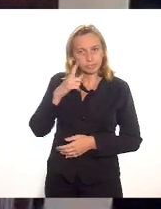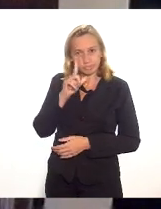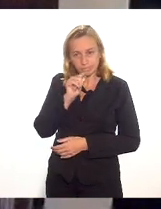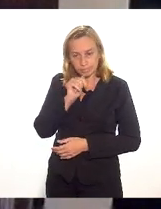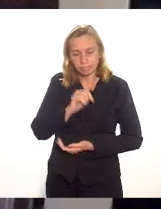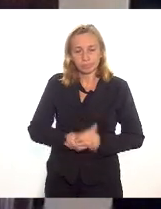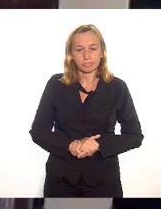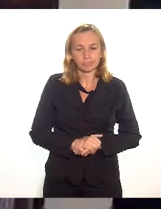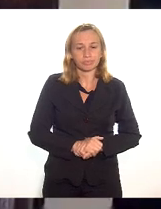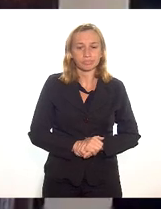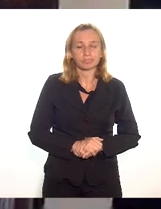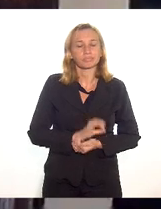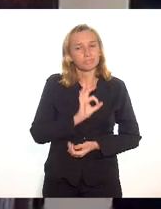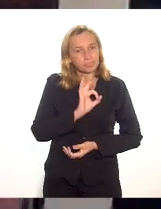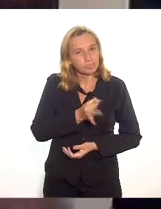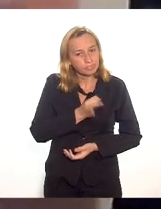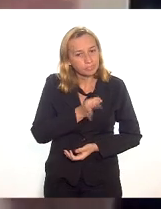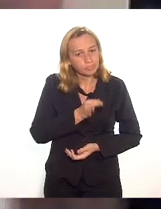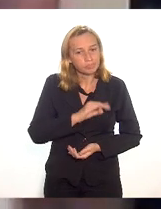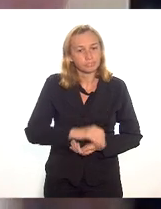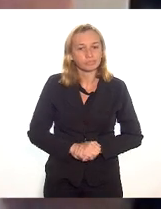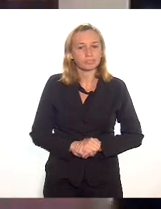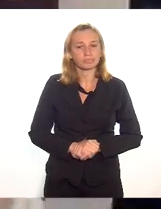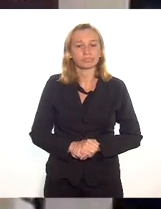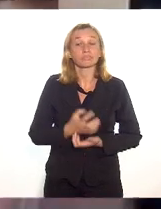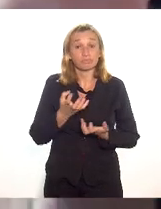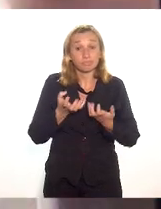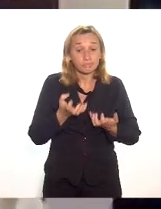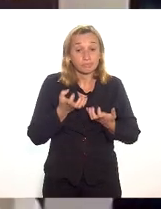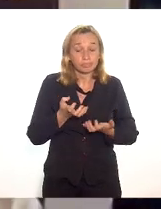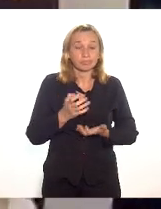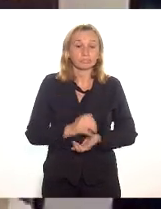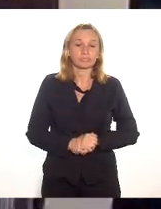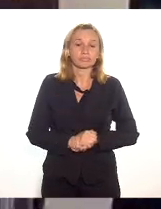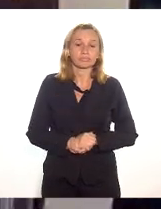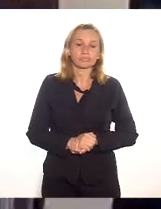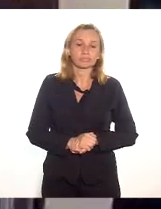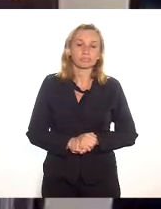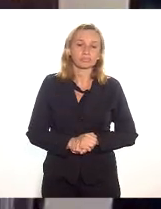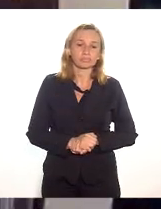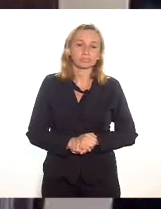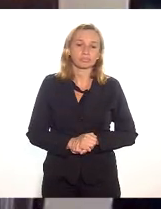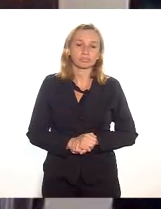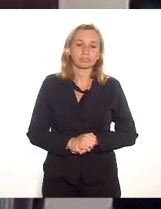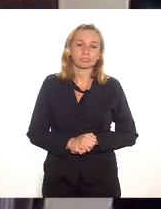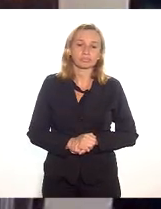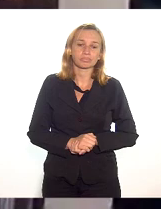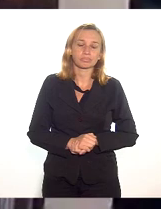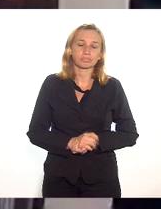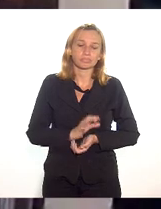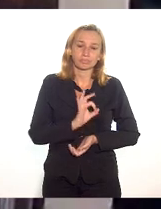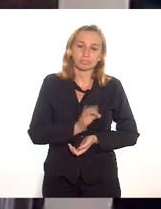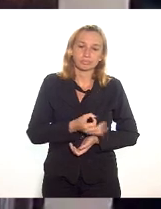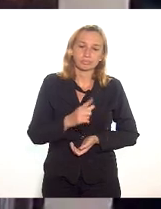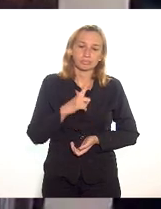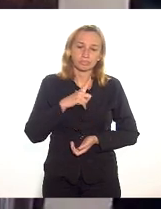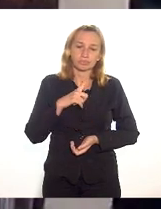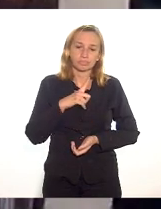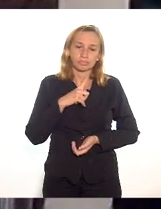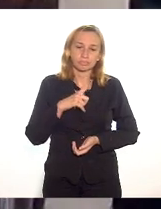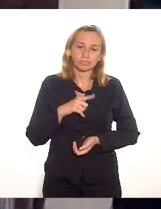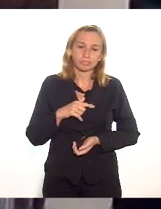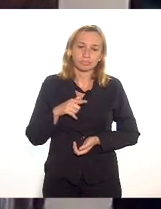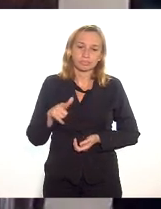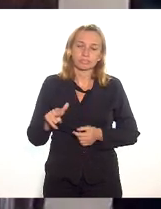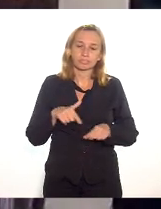nós estamos exatamente querendo garantir de todas as formas este